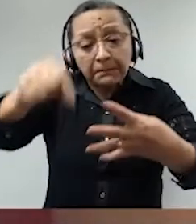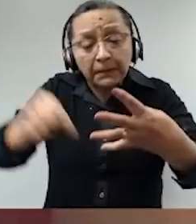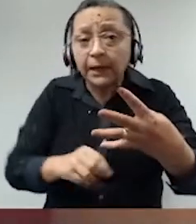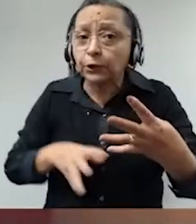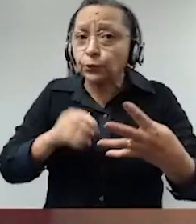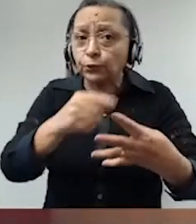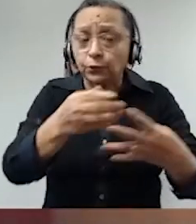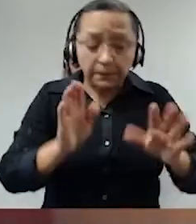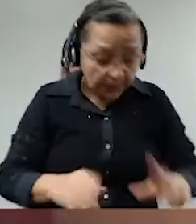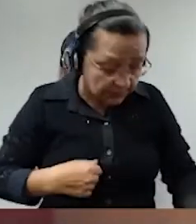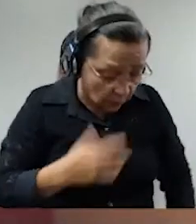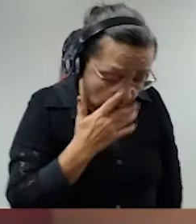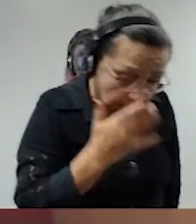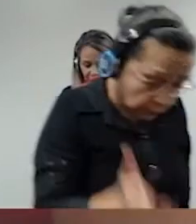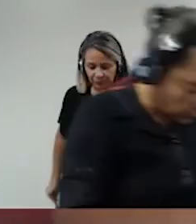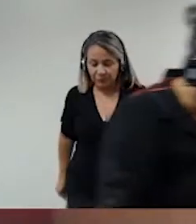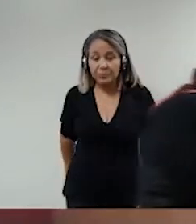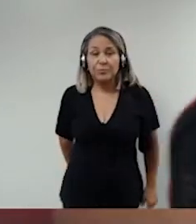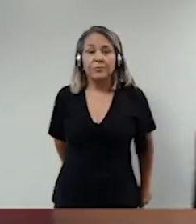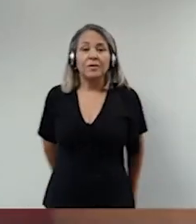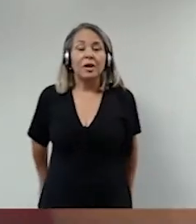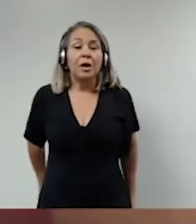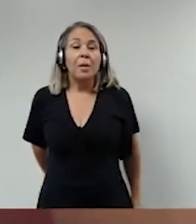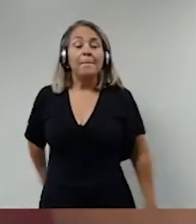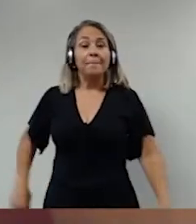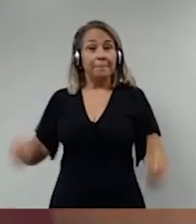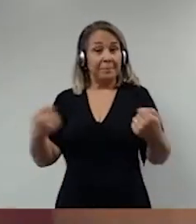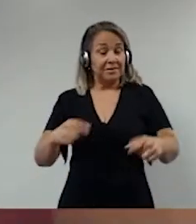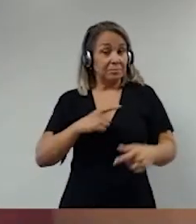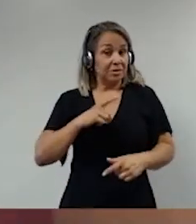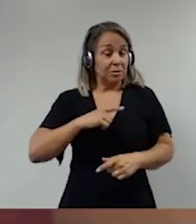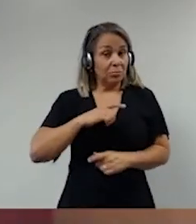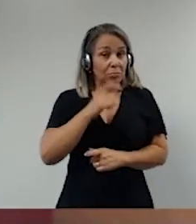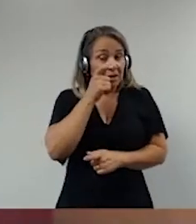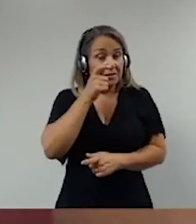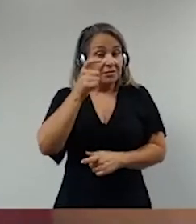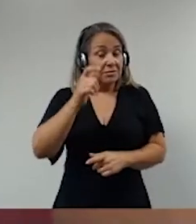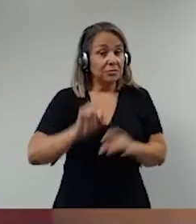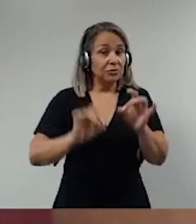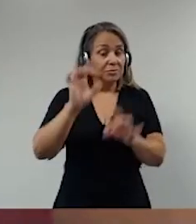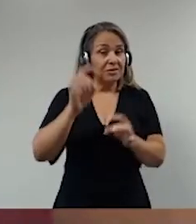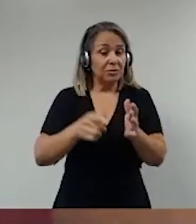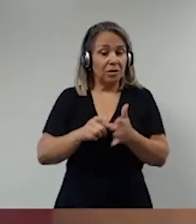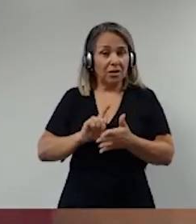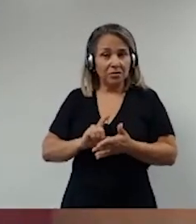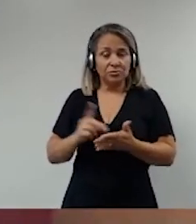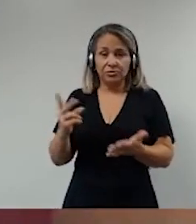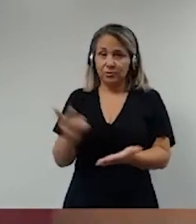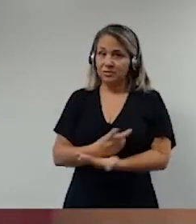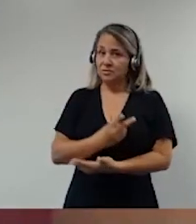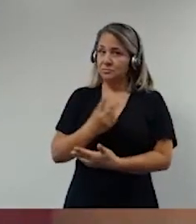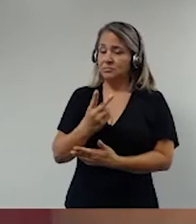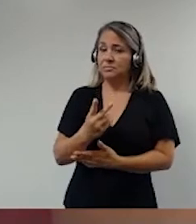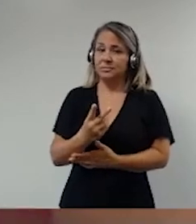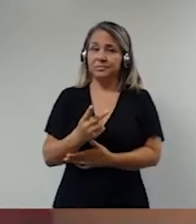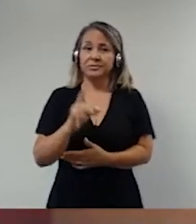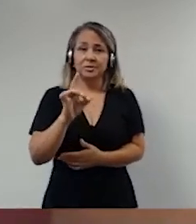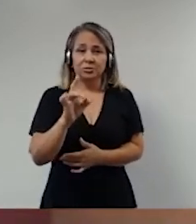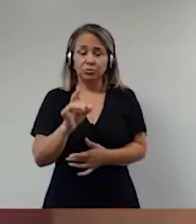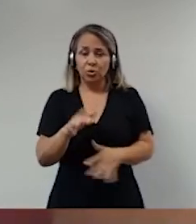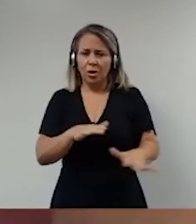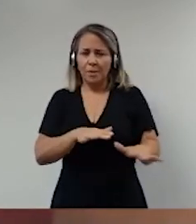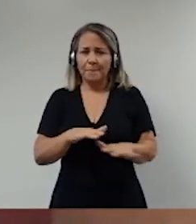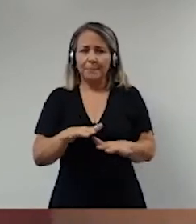que a OAB vai ter que prestar uma atenção especial a isso diante de acontecimentos que não apenas